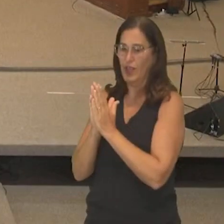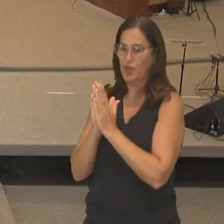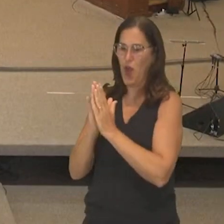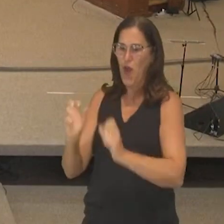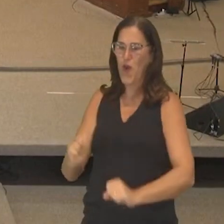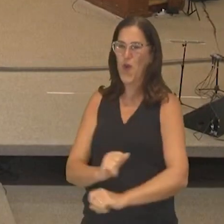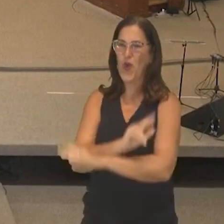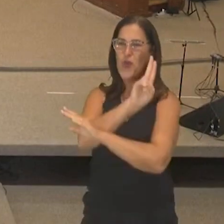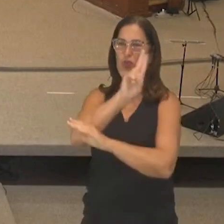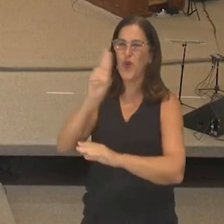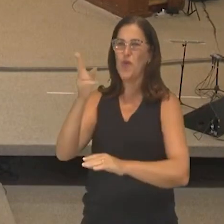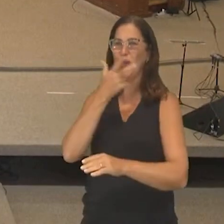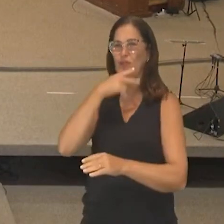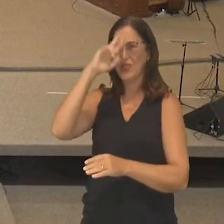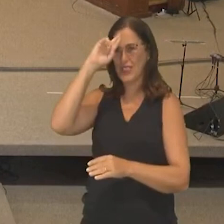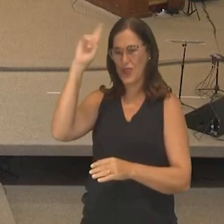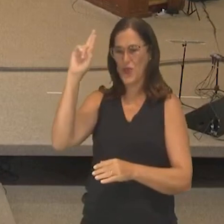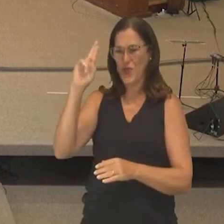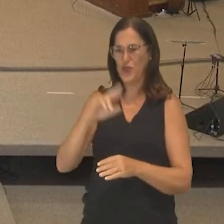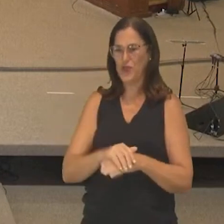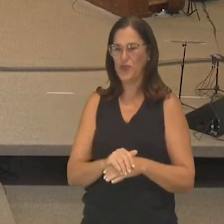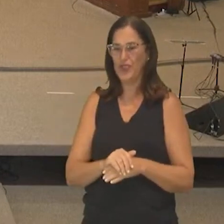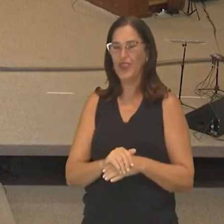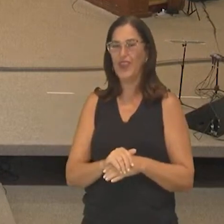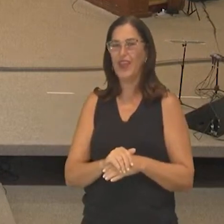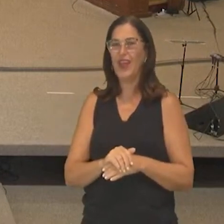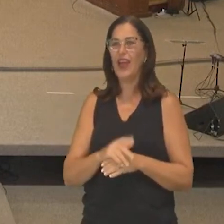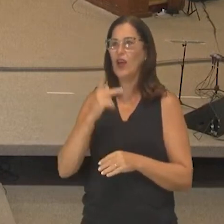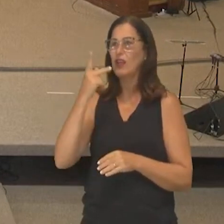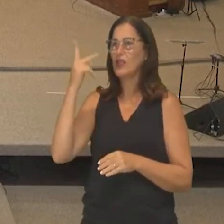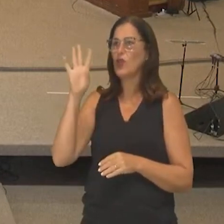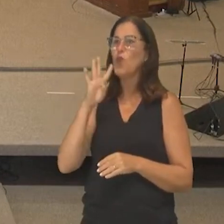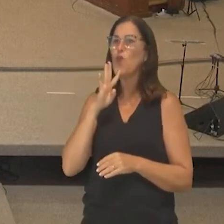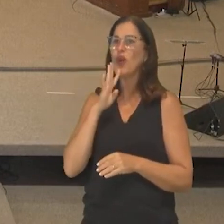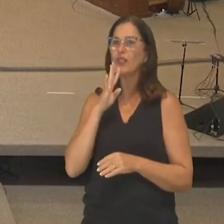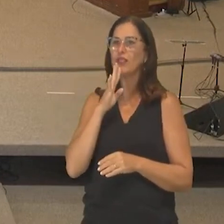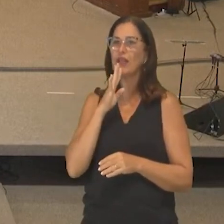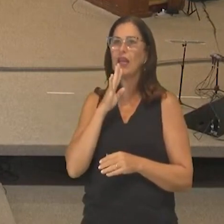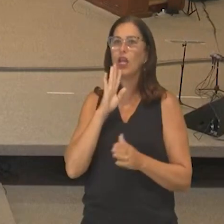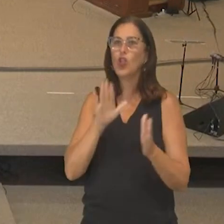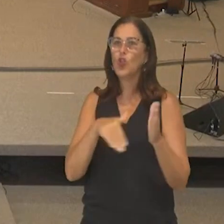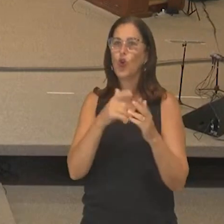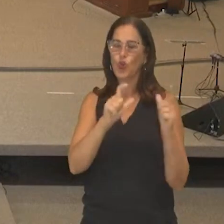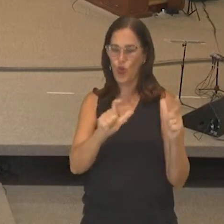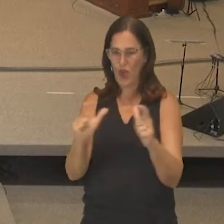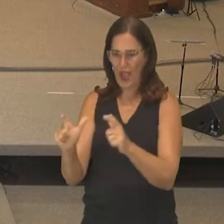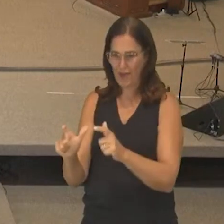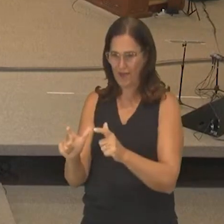glorifiquemos o nome do Senhor, fazendo o seu nome conhecido em todo lugar.